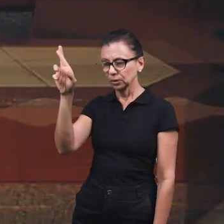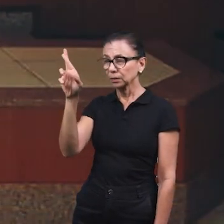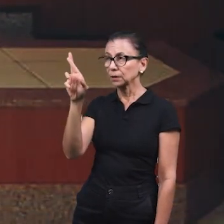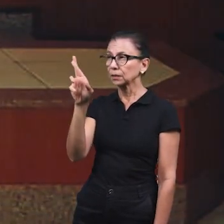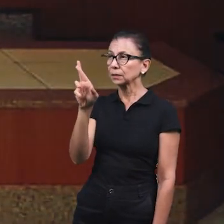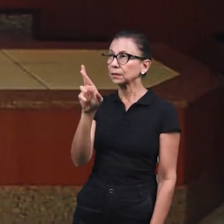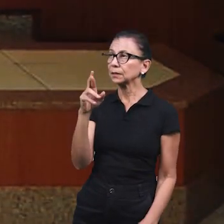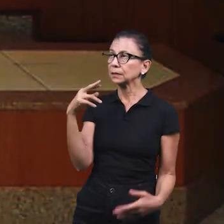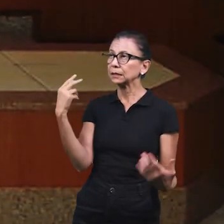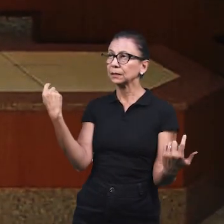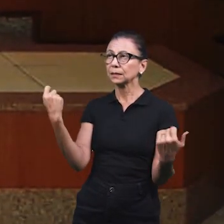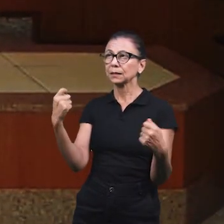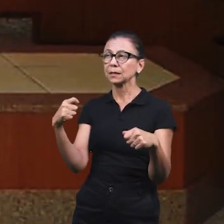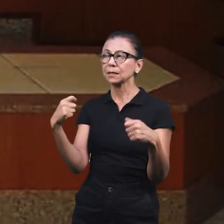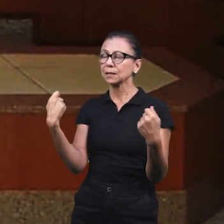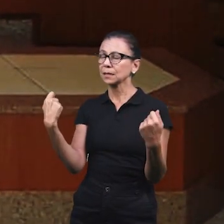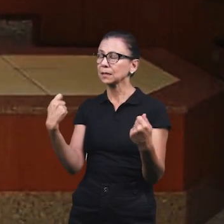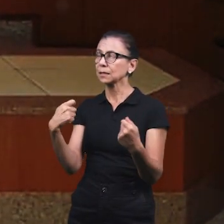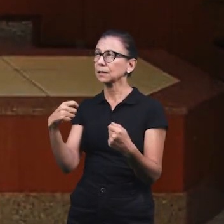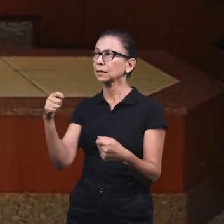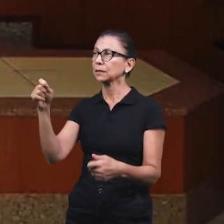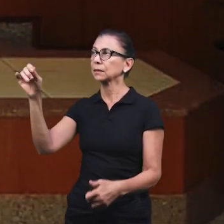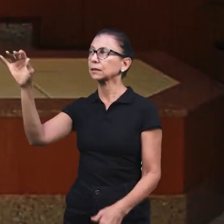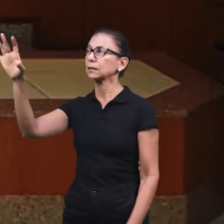de Ti